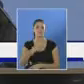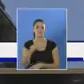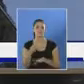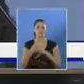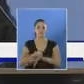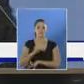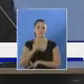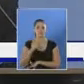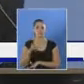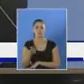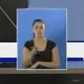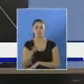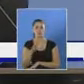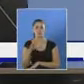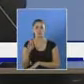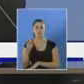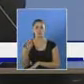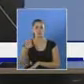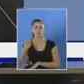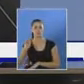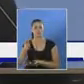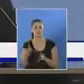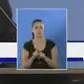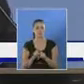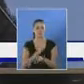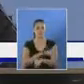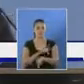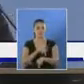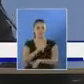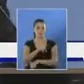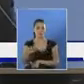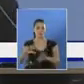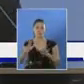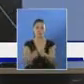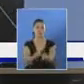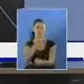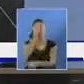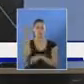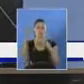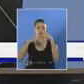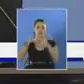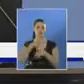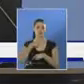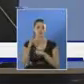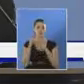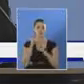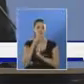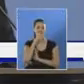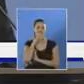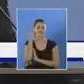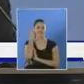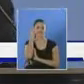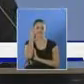Dom Barreto, e também para o corpo docente da escola, os professores, que sempre tiveram essa percepção